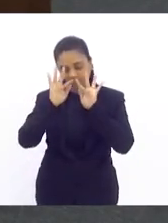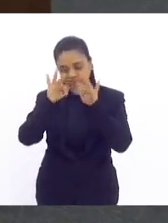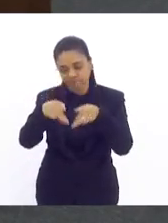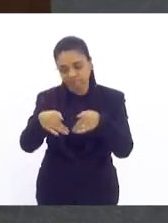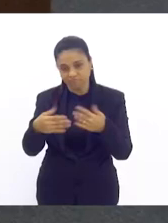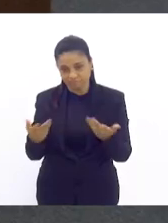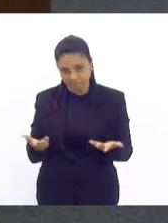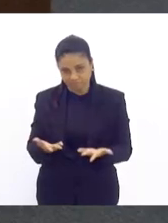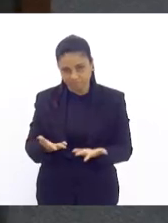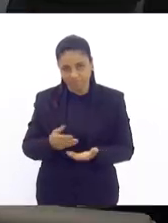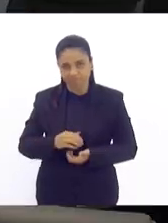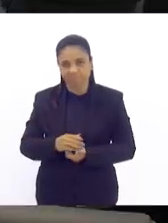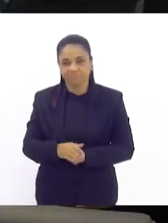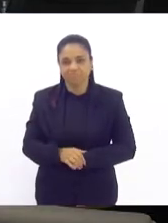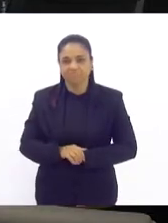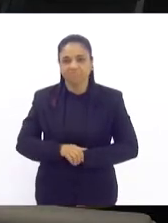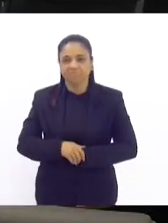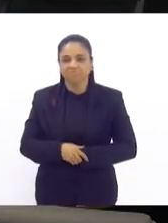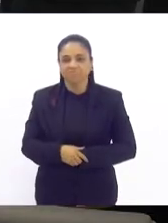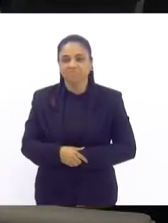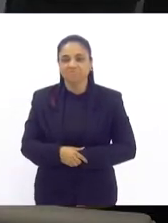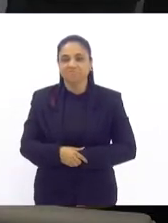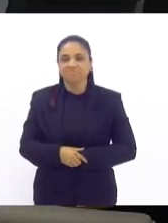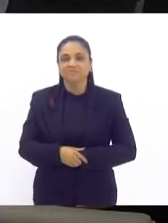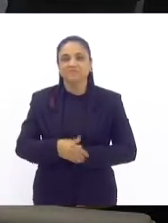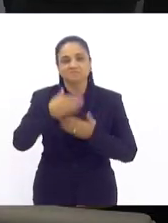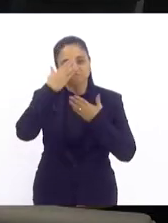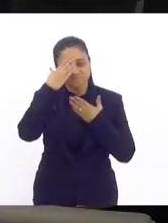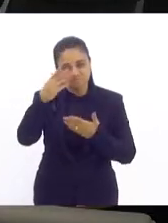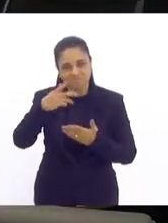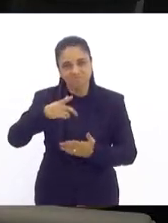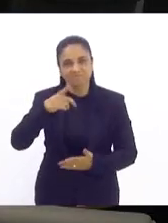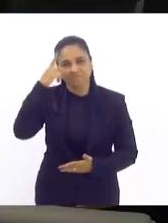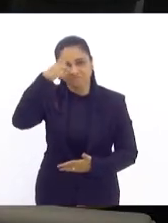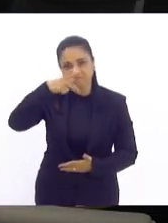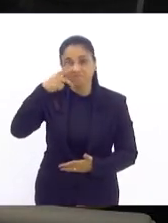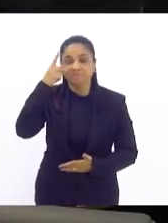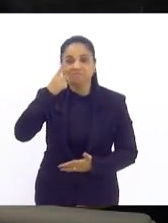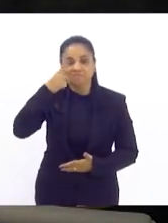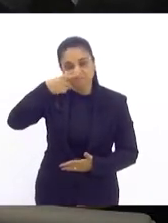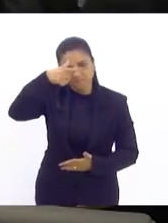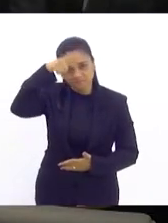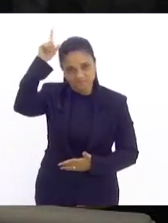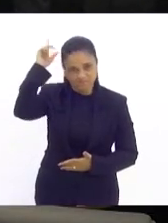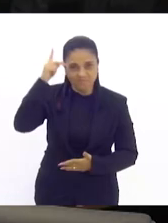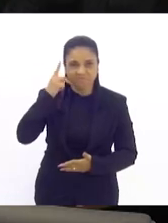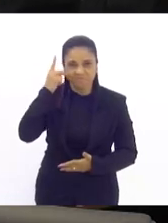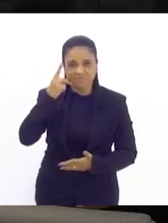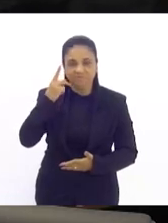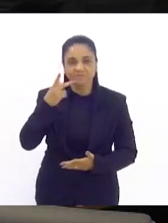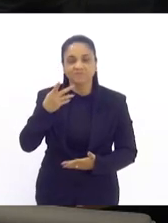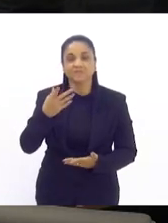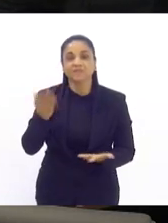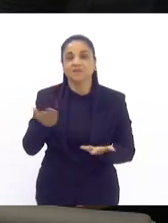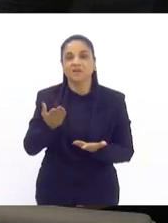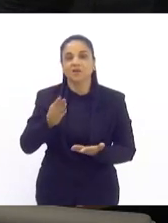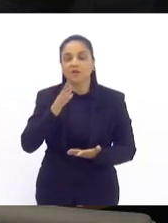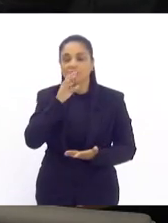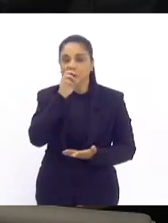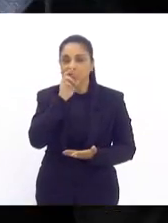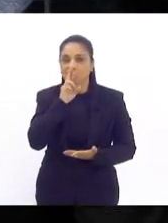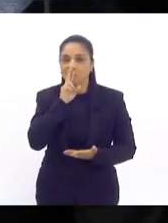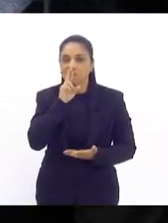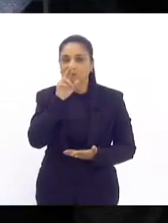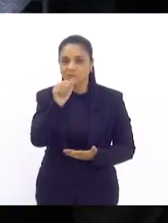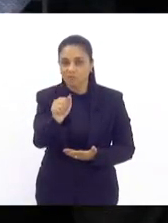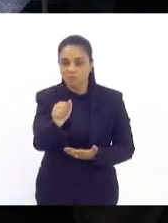muito obrigado obrigado Deputado Luiz Paulo sobre sessão de manhã Deputado Rodrigo Amorim Presidente a questão de